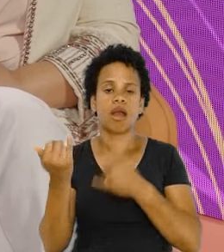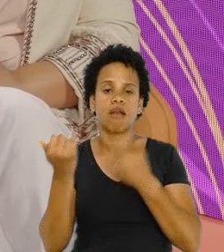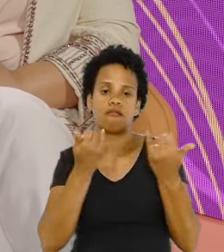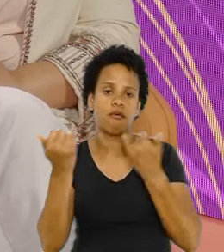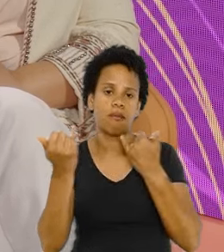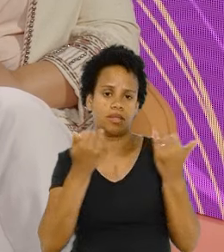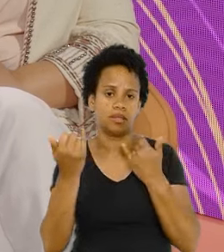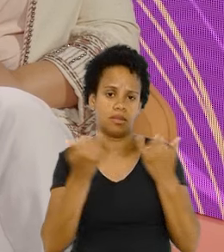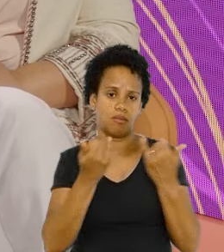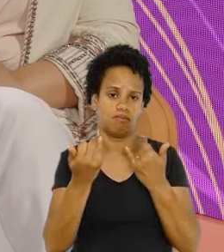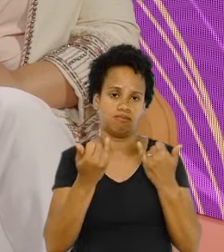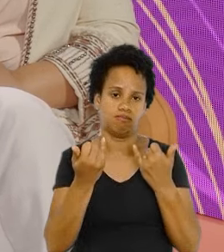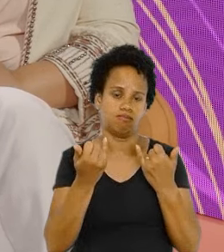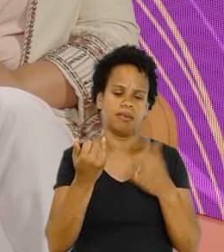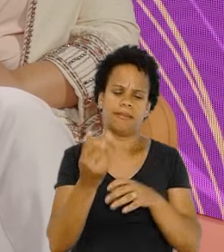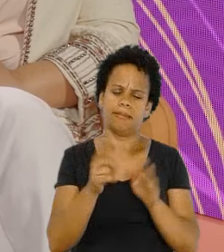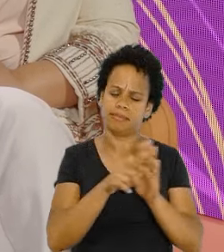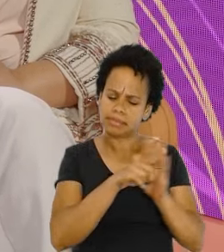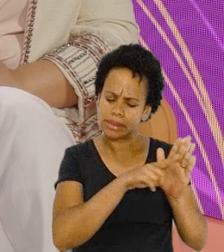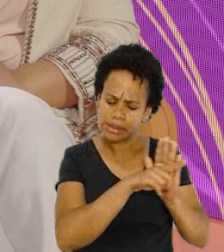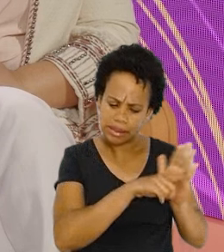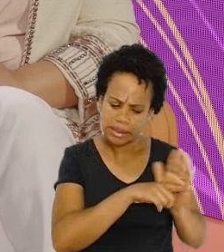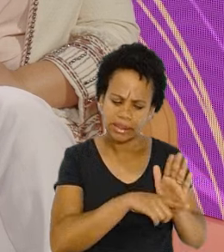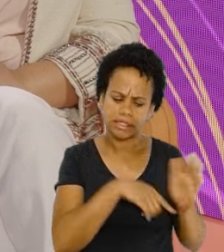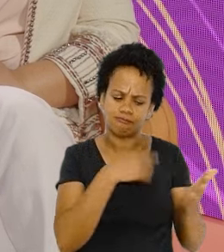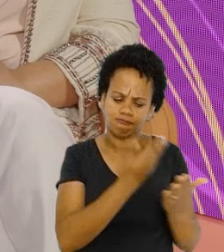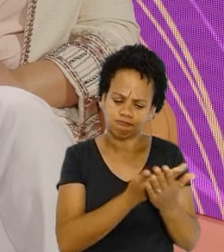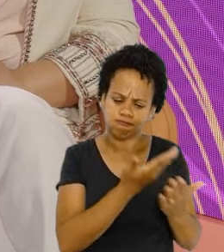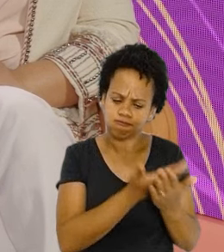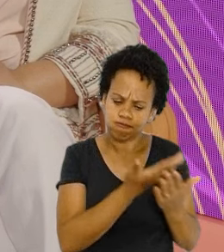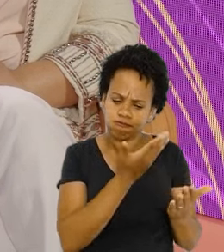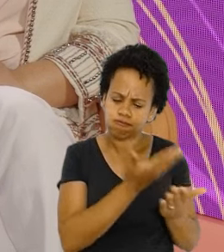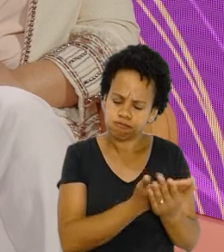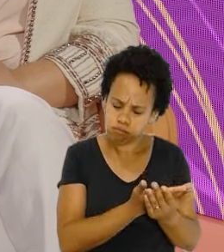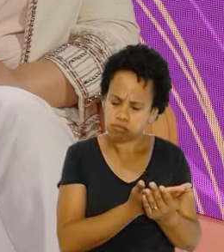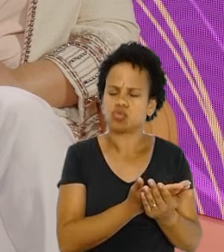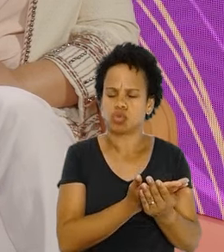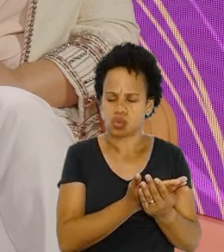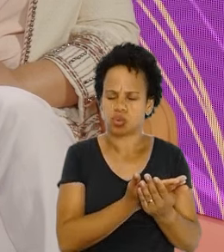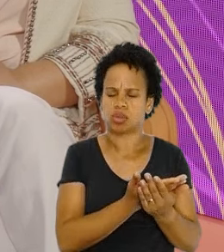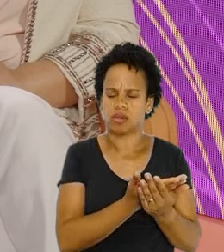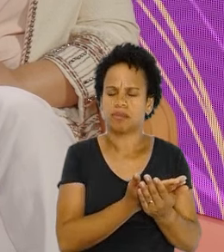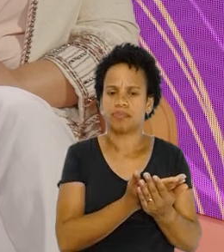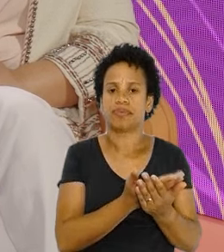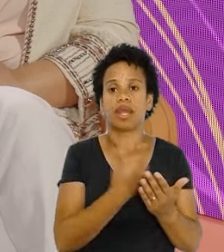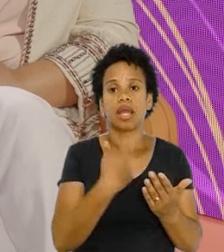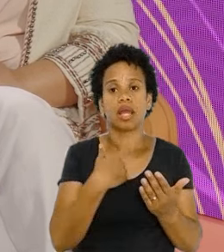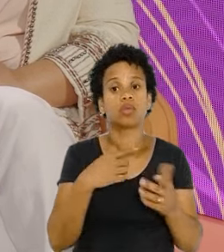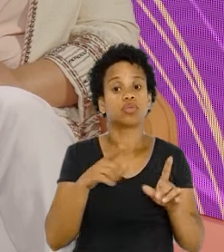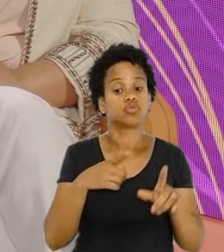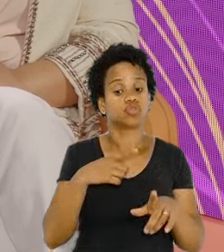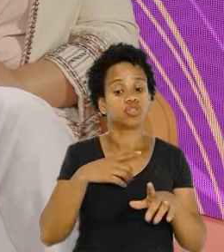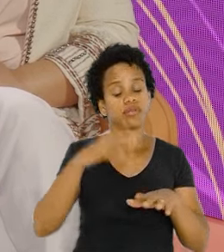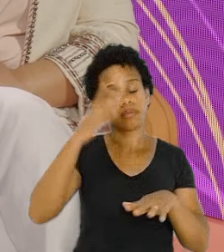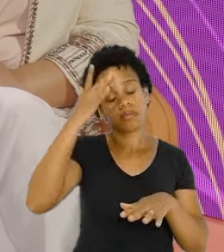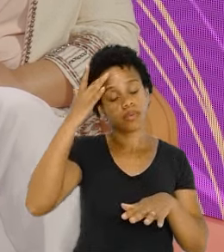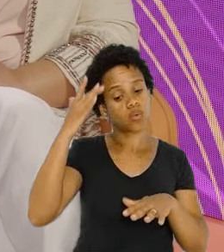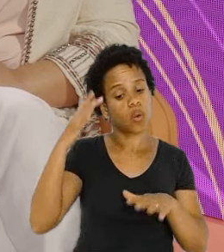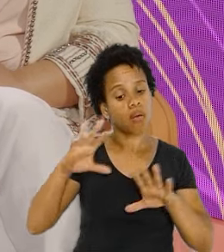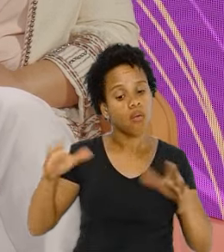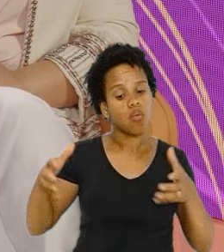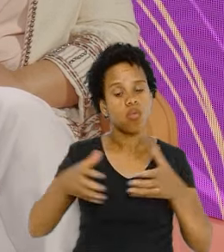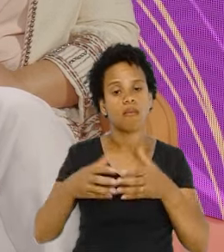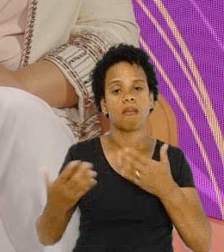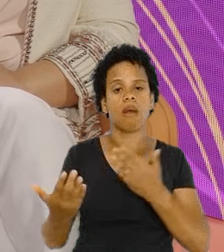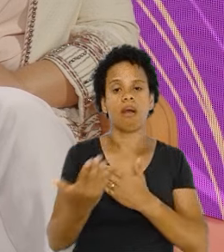informações sabe pesquise estude eh todo mundo eu tive uma rede de apoio muito grande